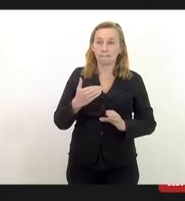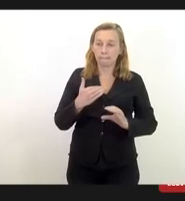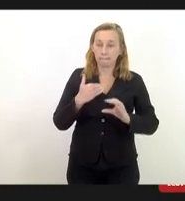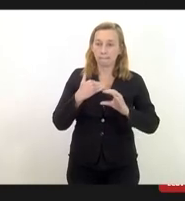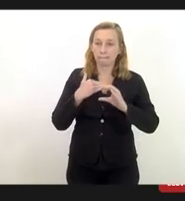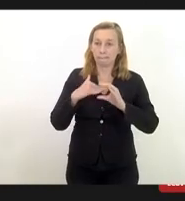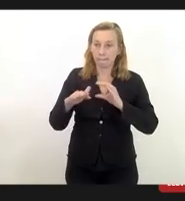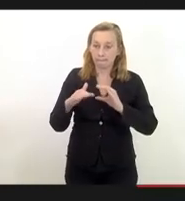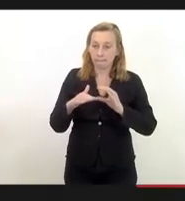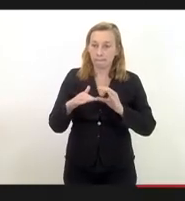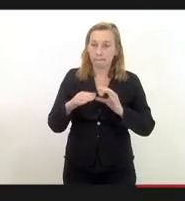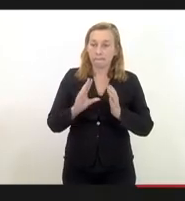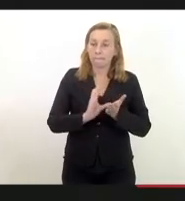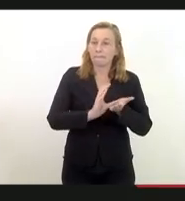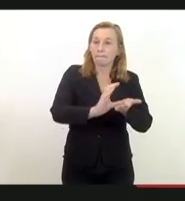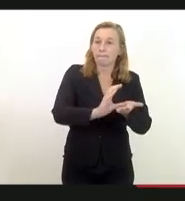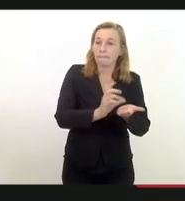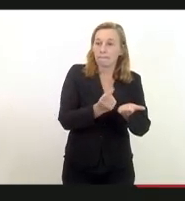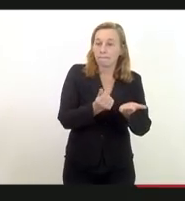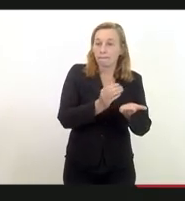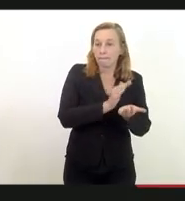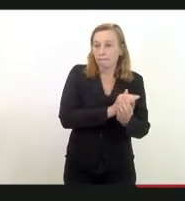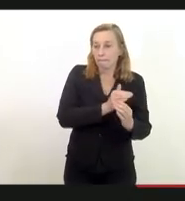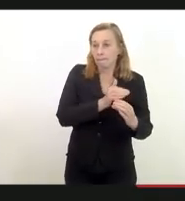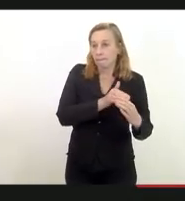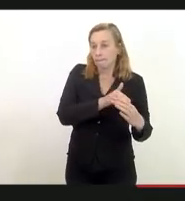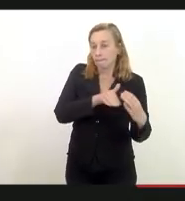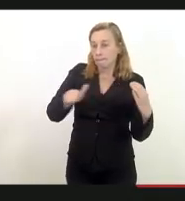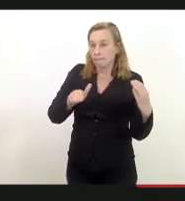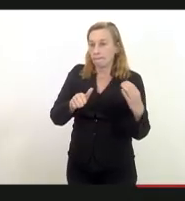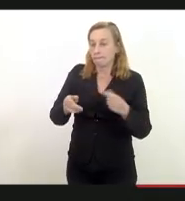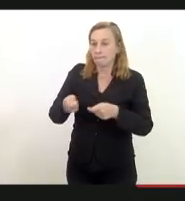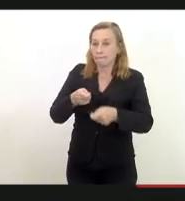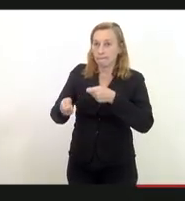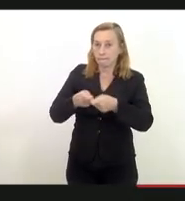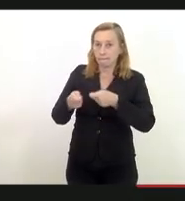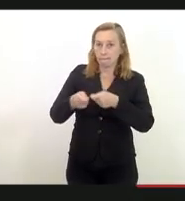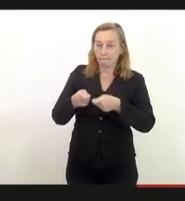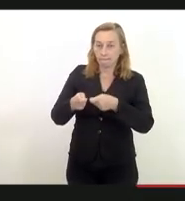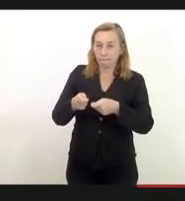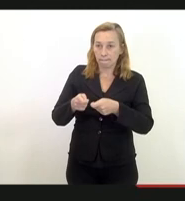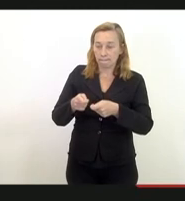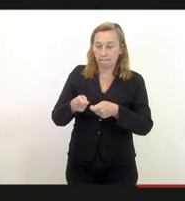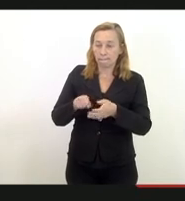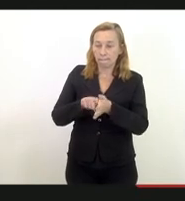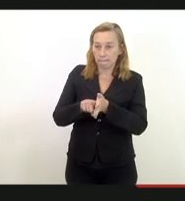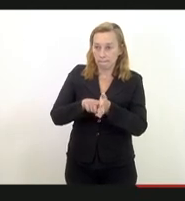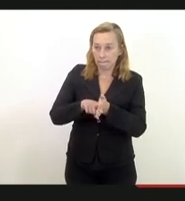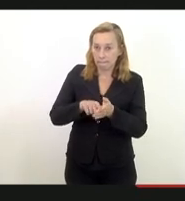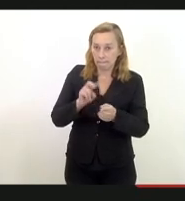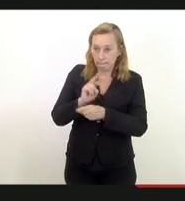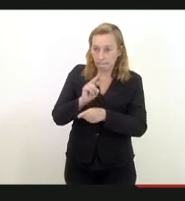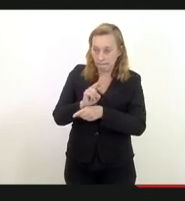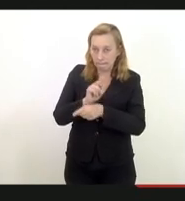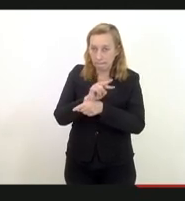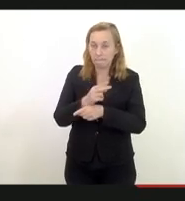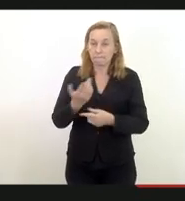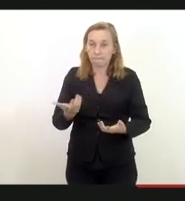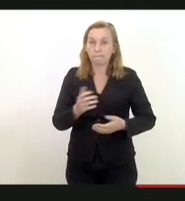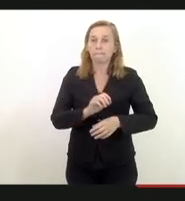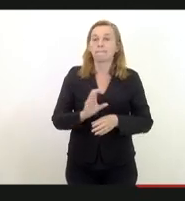controle social, os órgãos que fazem o controle e a fiscalização, né? O órgão, o conselho é um órgão de